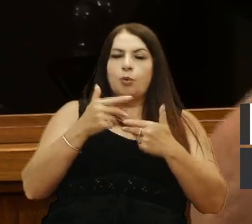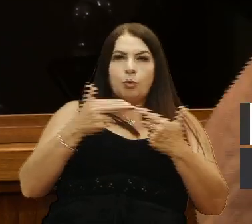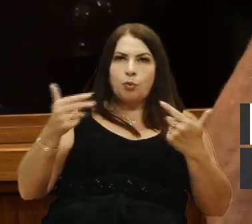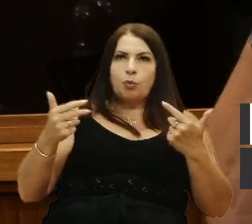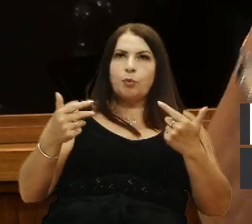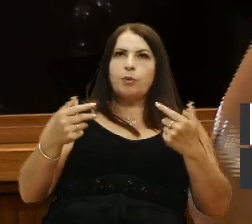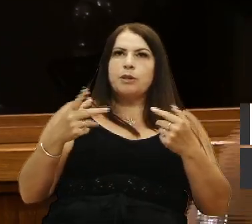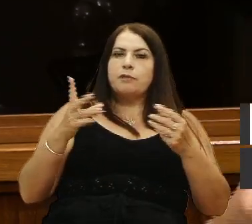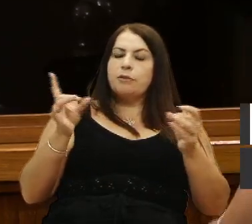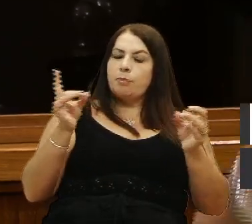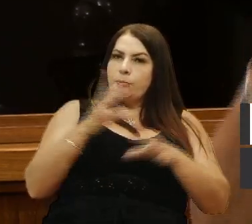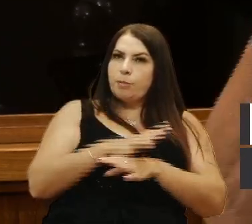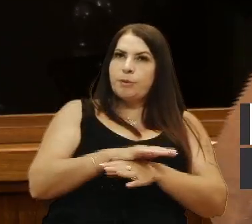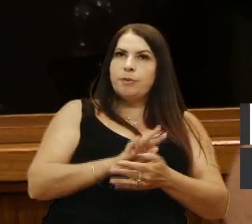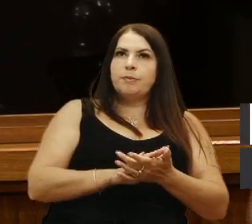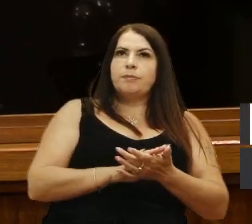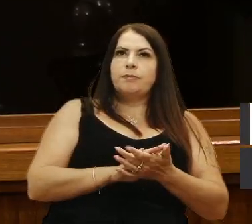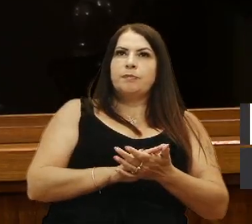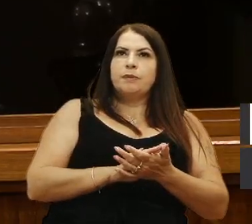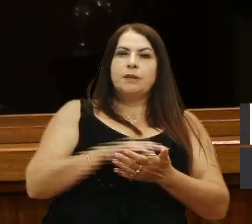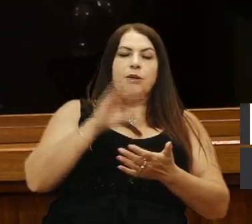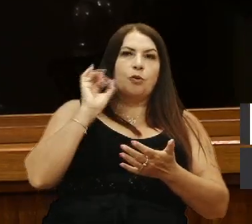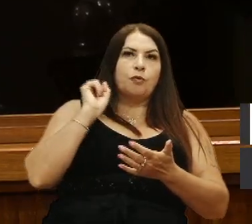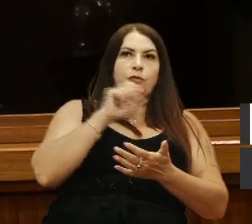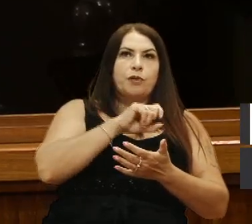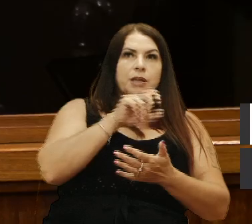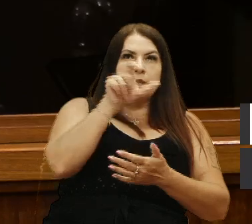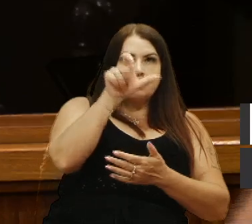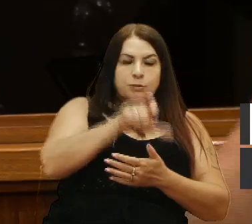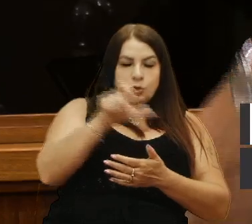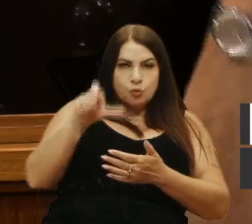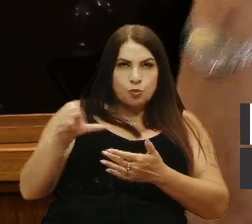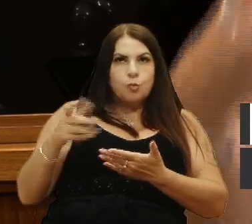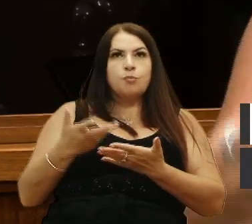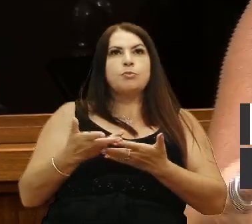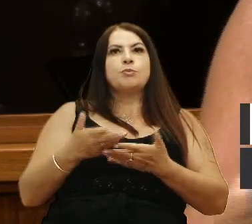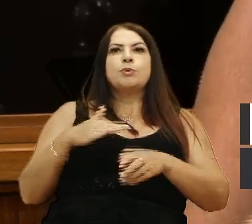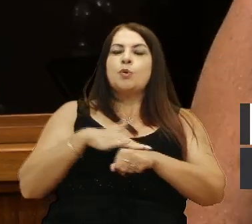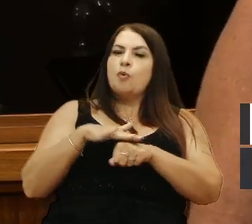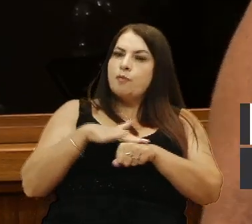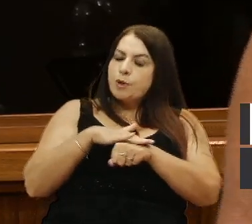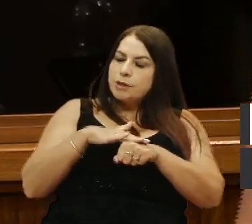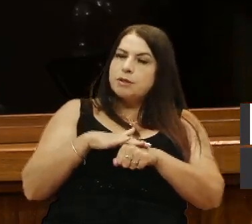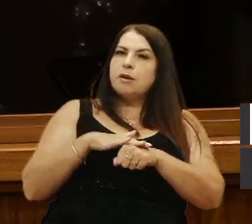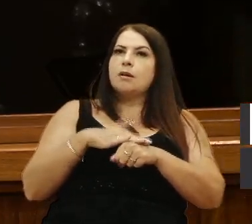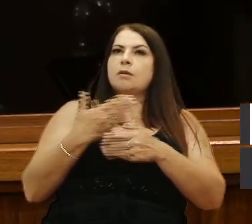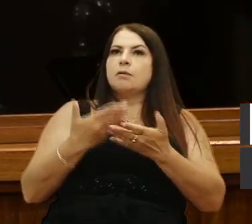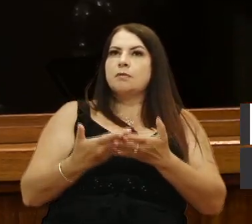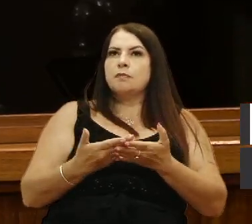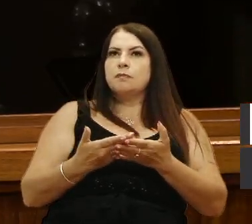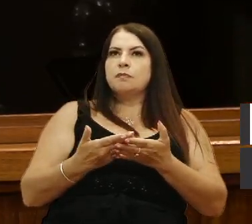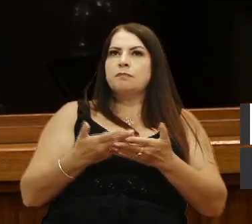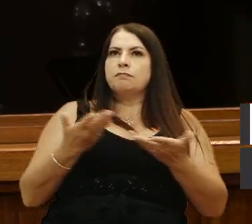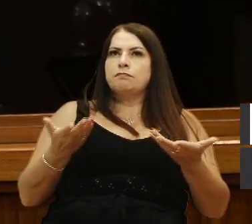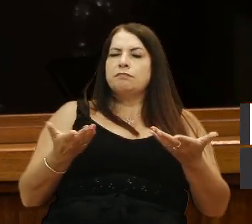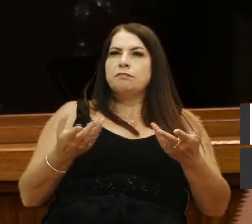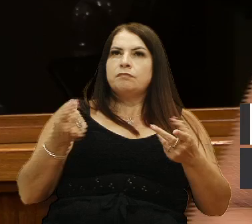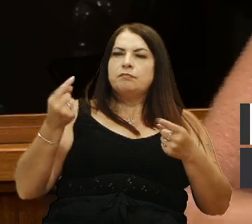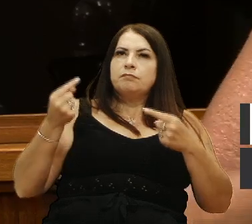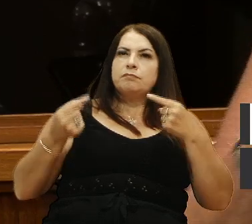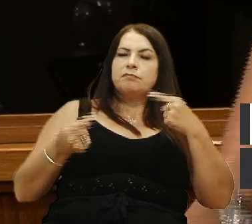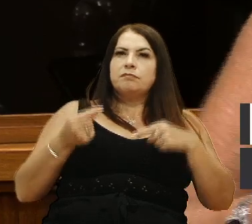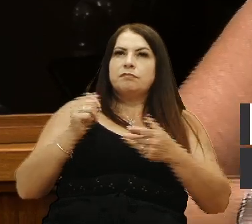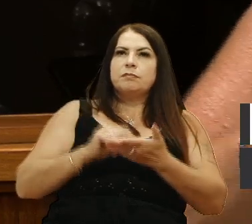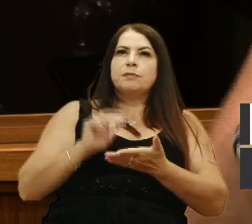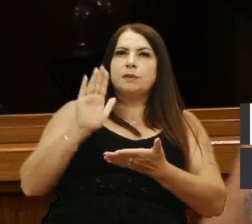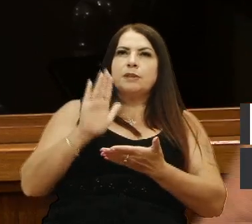ela estava disposta a ouvir as pessoas, a conversar com as pessoas. Foi uma discussão, peço a